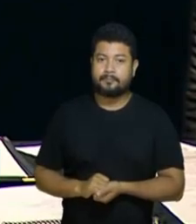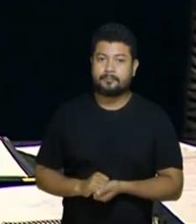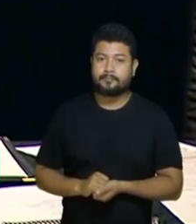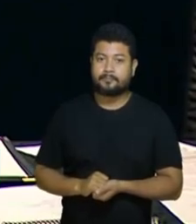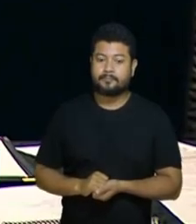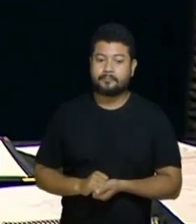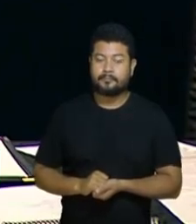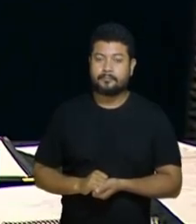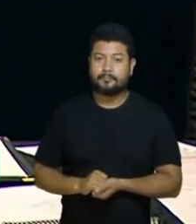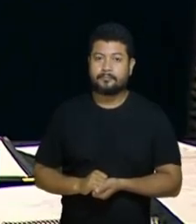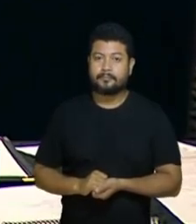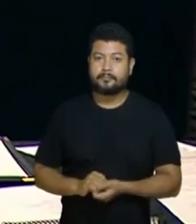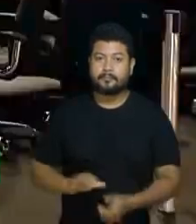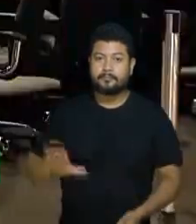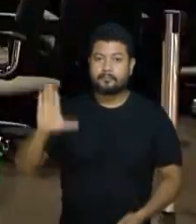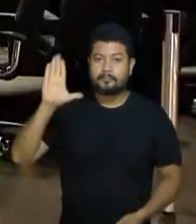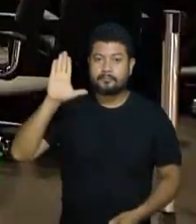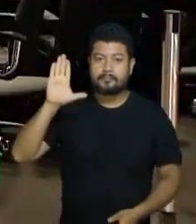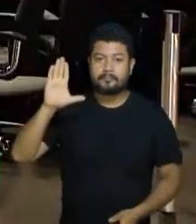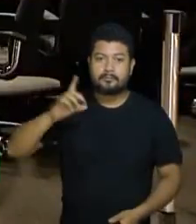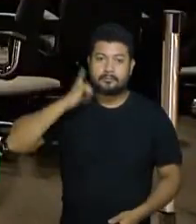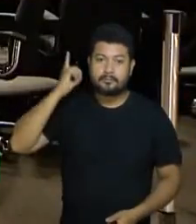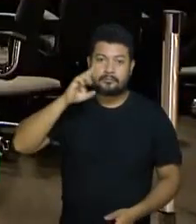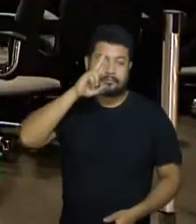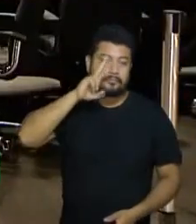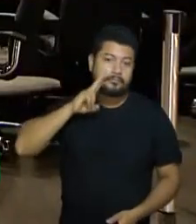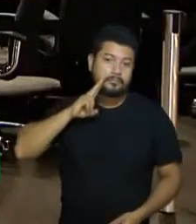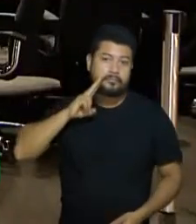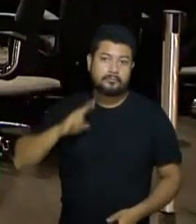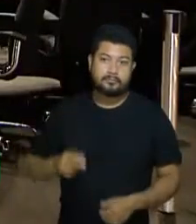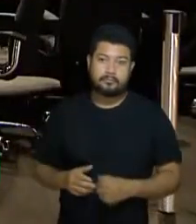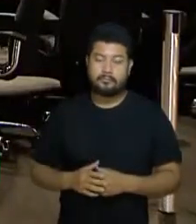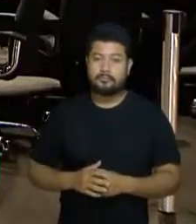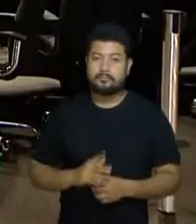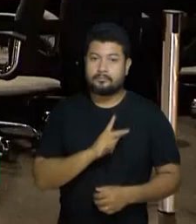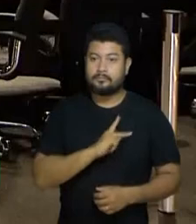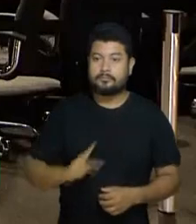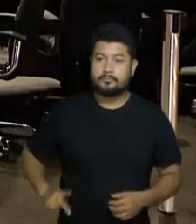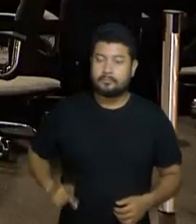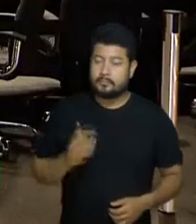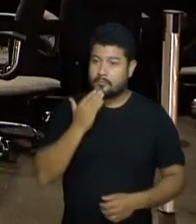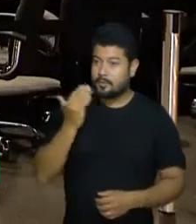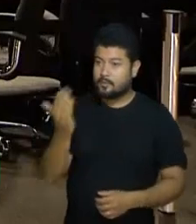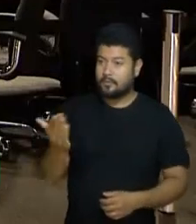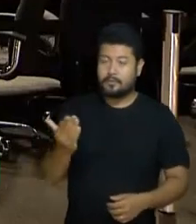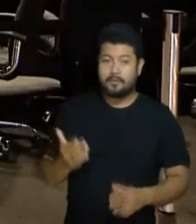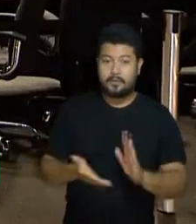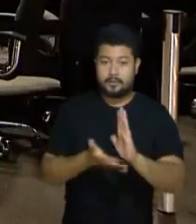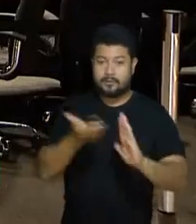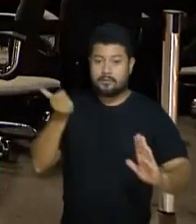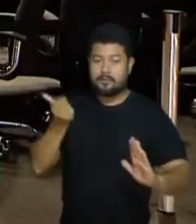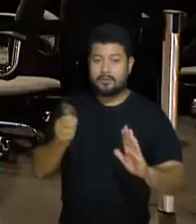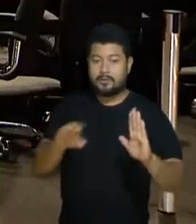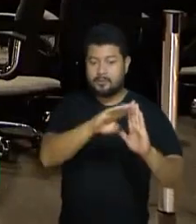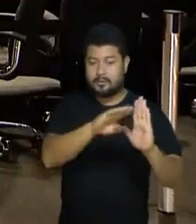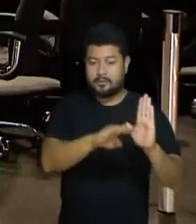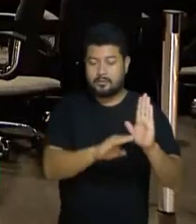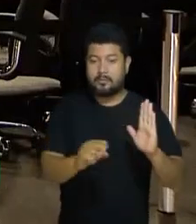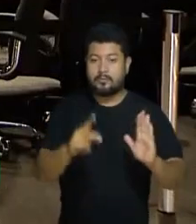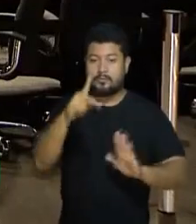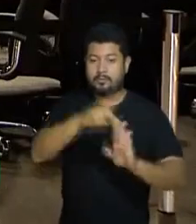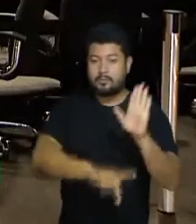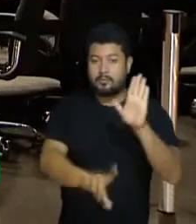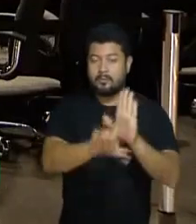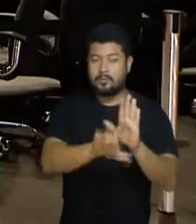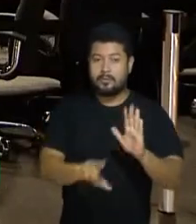Pela ordem, senhor presidente. Pela ordem, deputado Ivan Nats. Senhor presidente, solicito a vossa excelência a retirada de pauta do projeto de lei